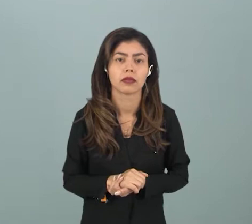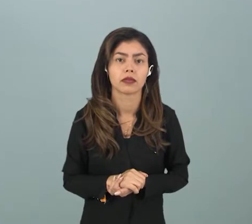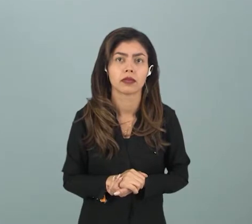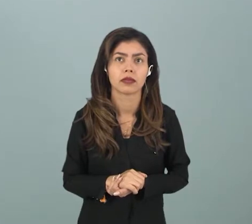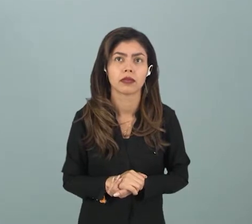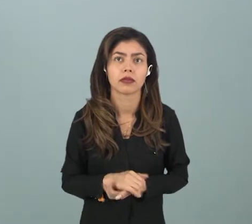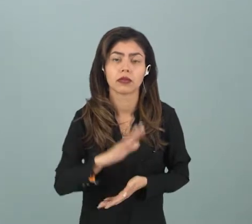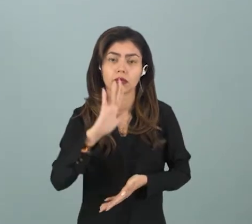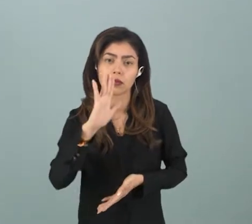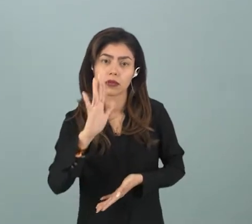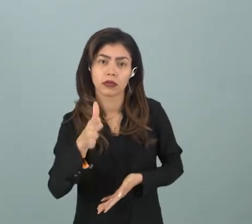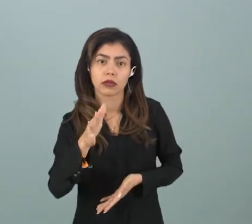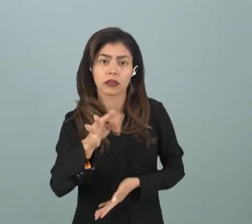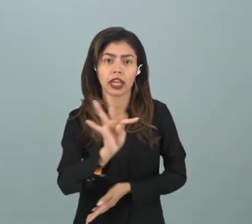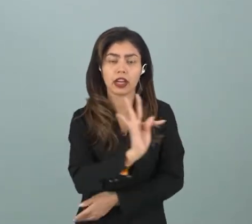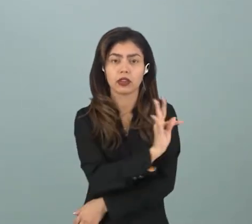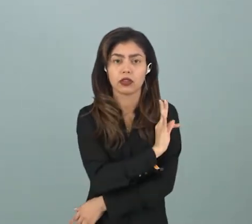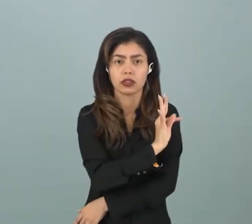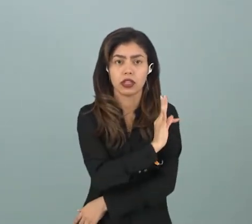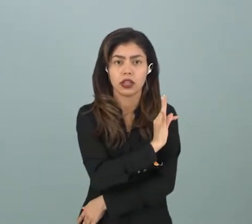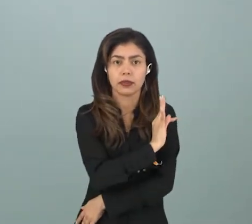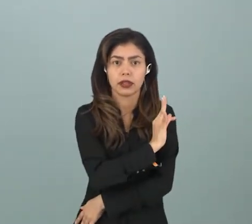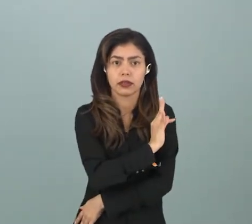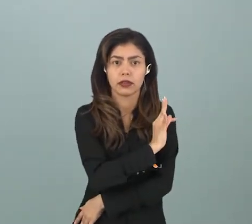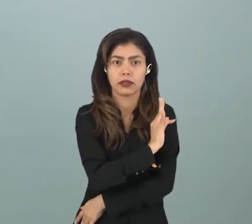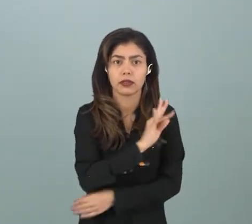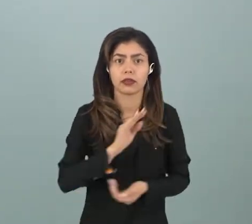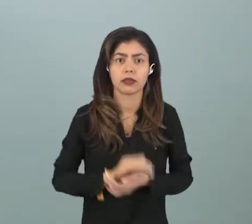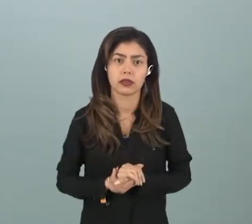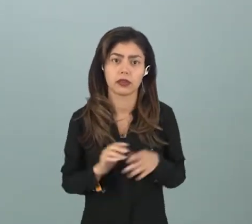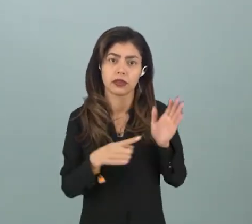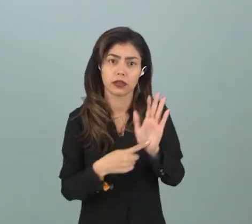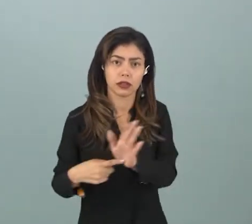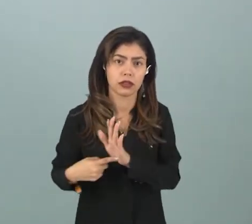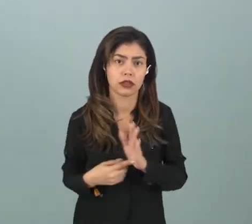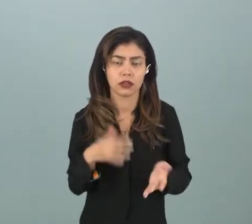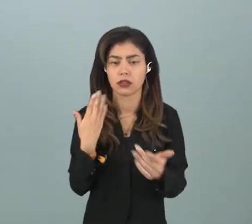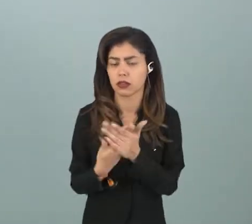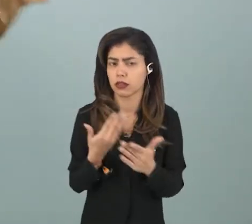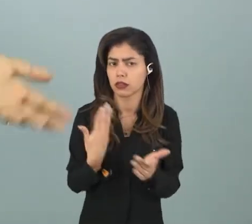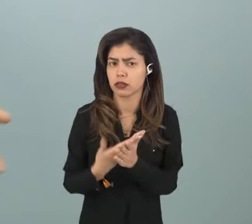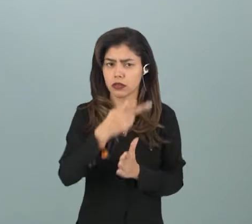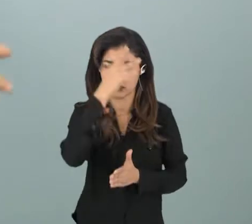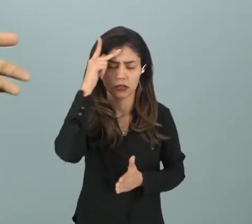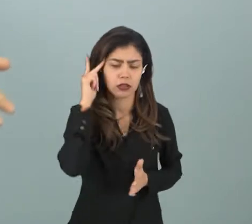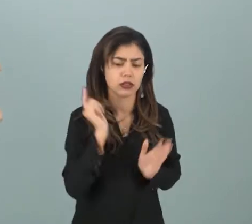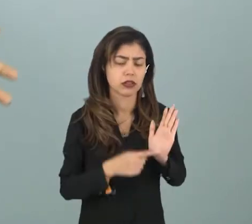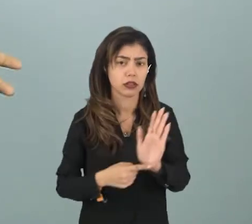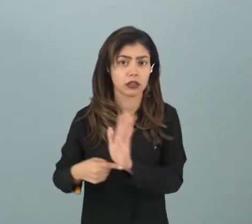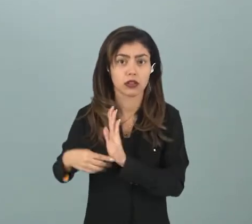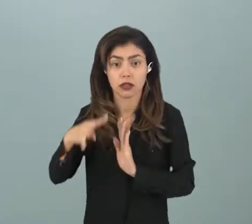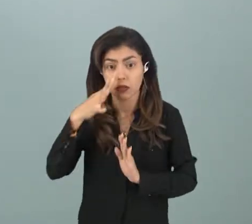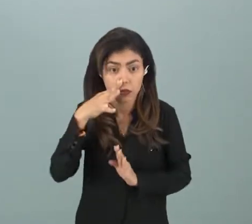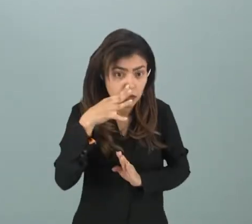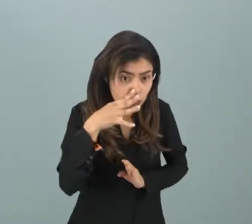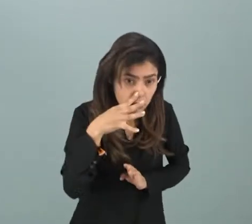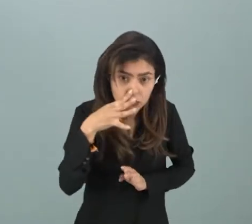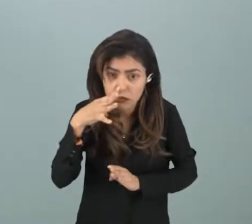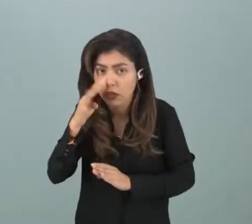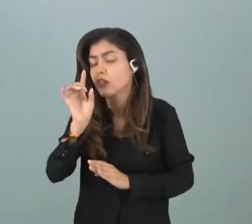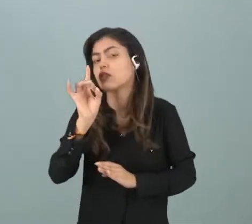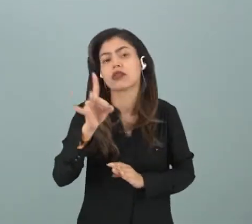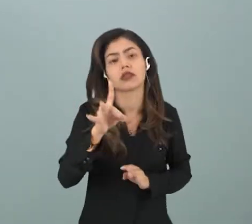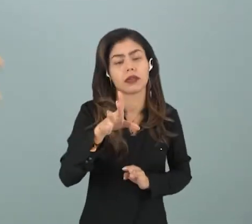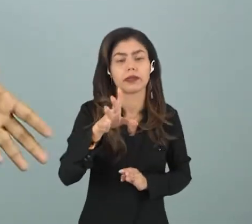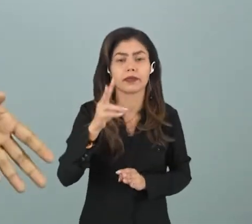Já o técnico é mais para os pesquisadores, os estudiosos, e o contemplativo, como ele já diz,